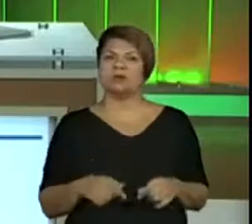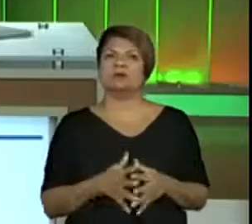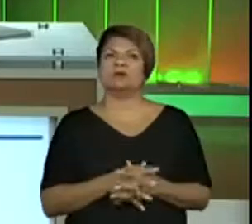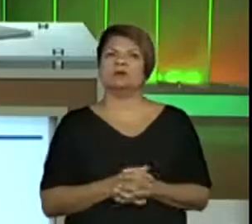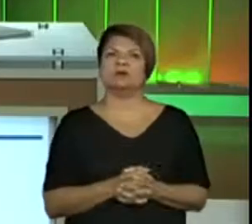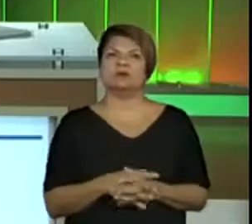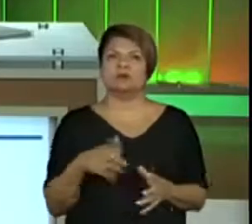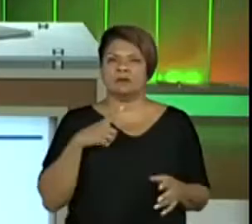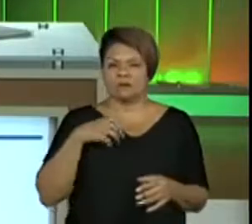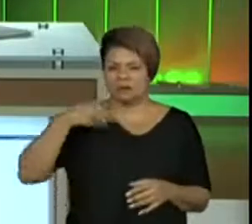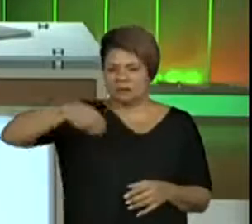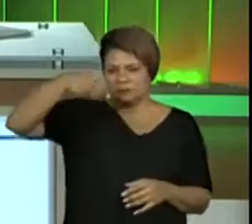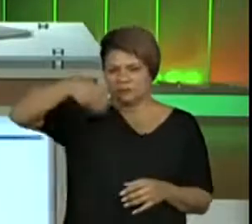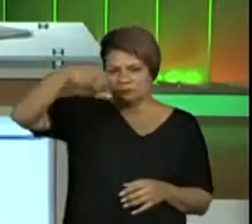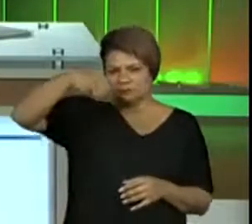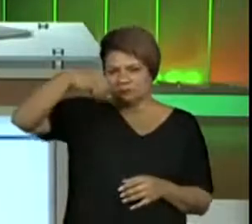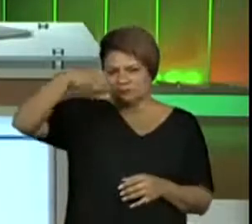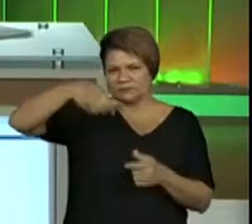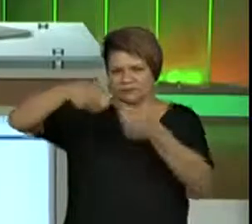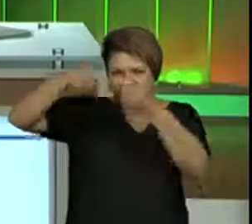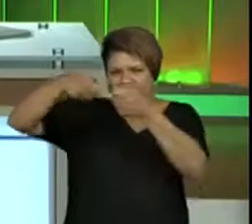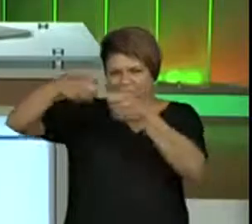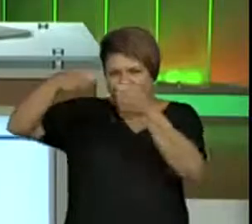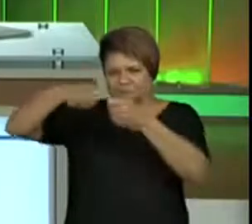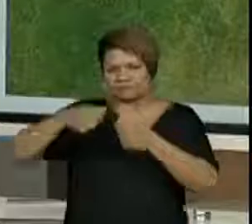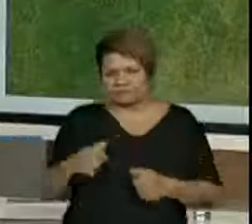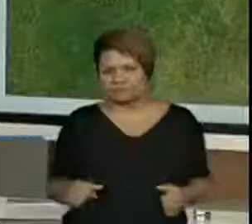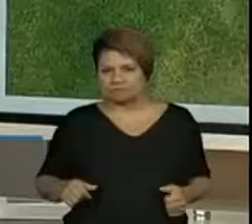precisaria carregar o meu saquinho de contagem.